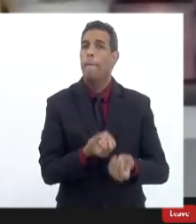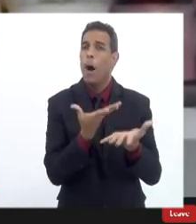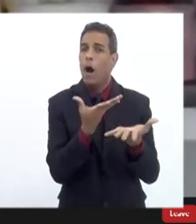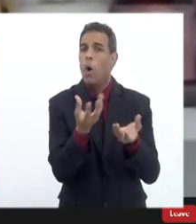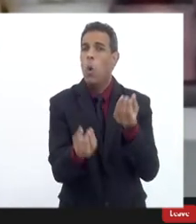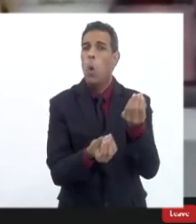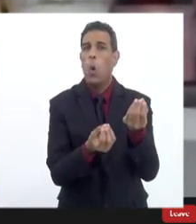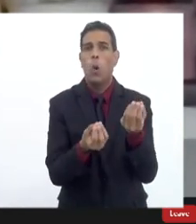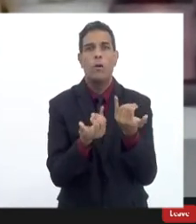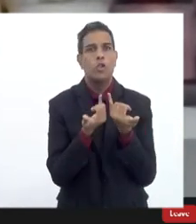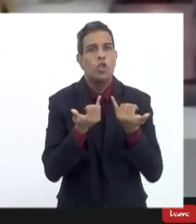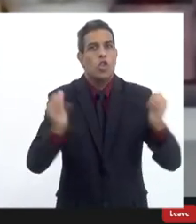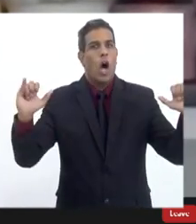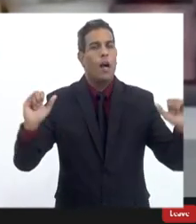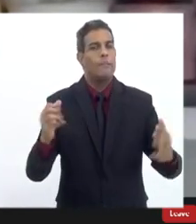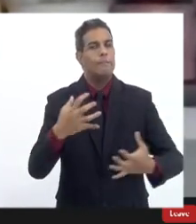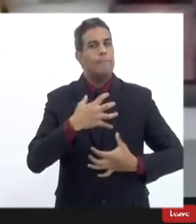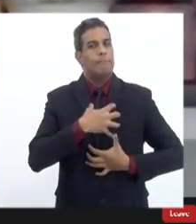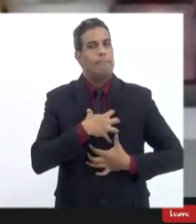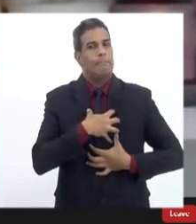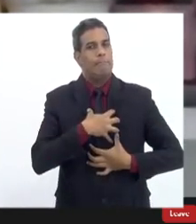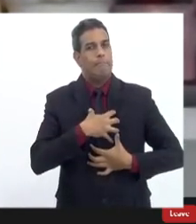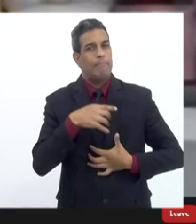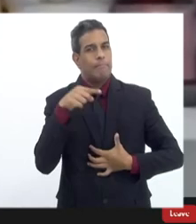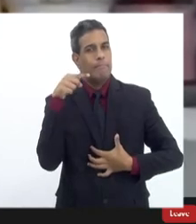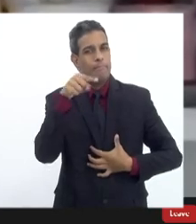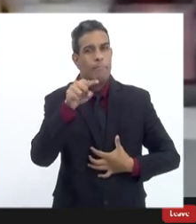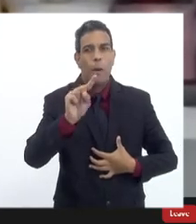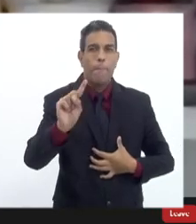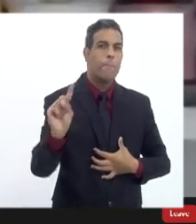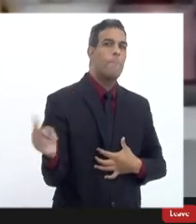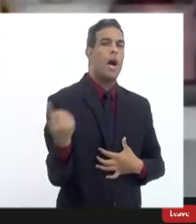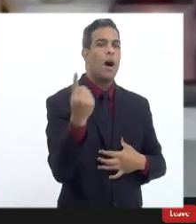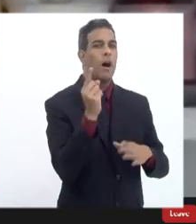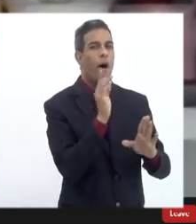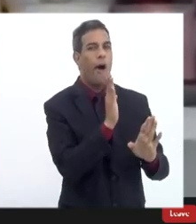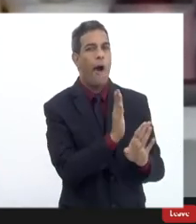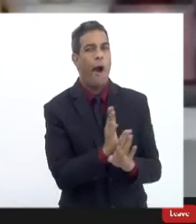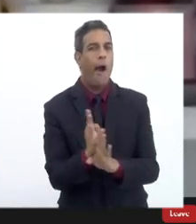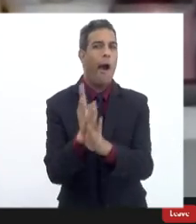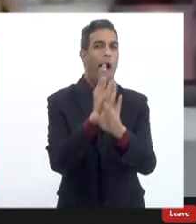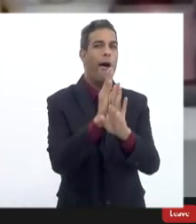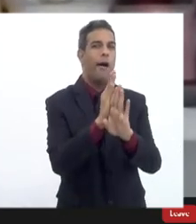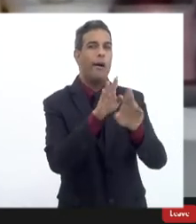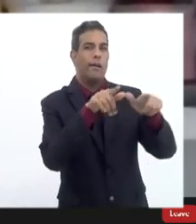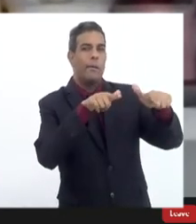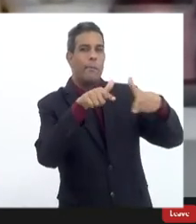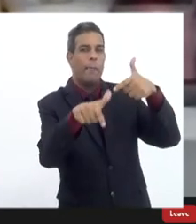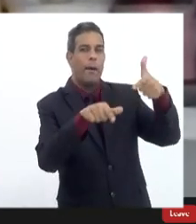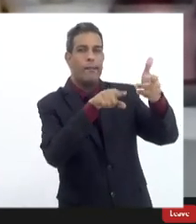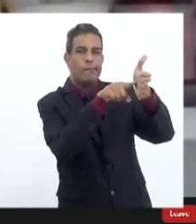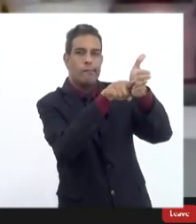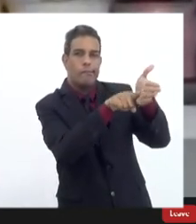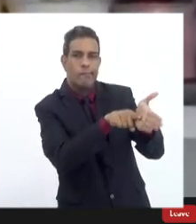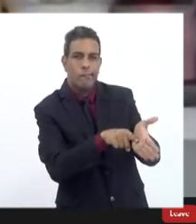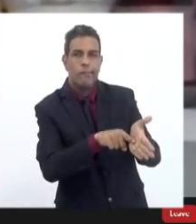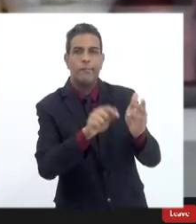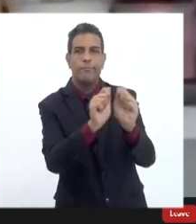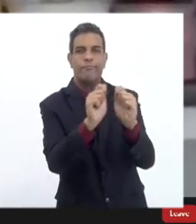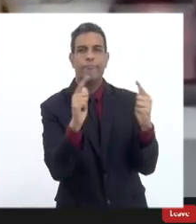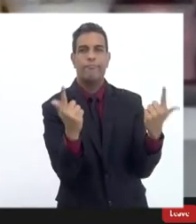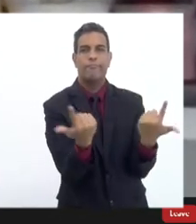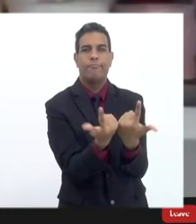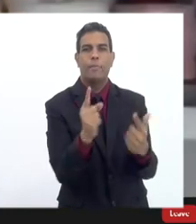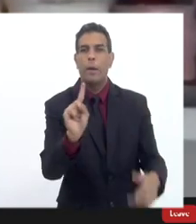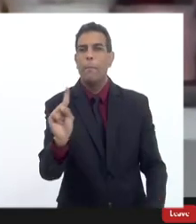é chocante que este primeiro diagnóstico, ou que esse trabalho que sai da Alerj, é, na verdade, um